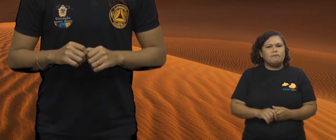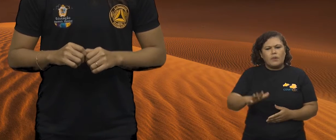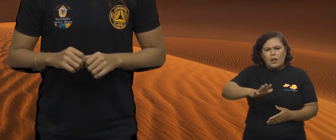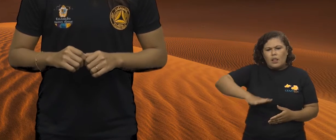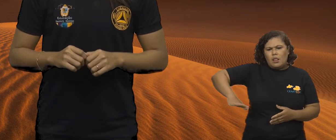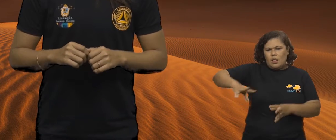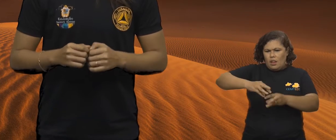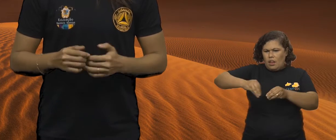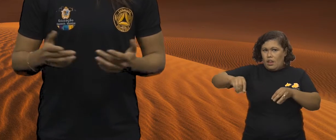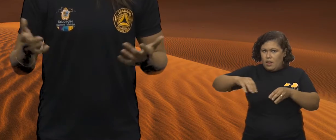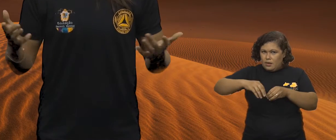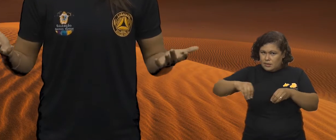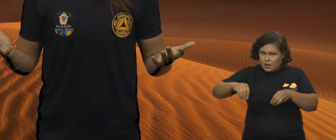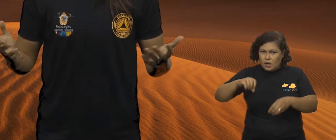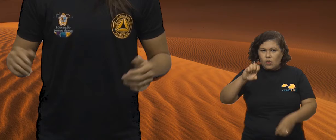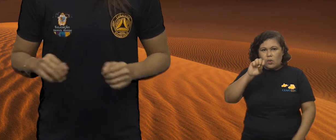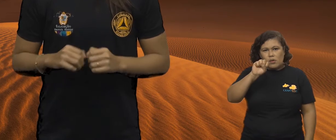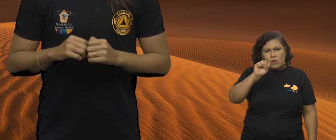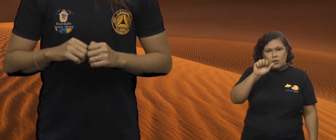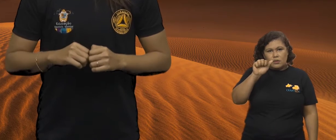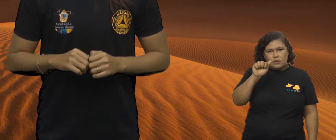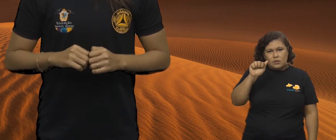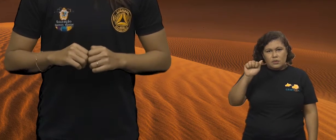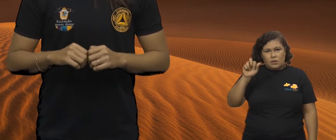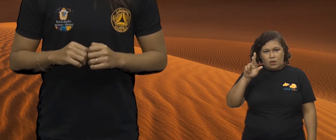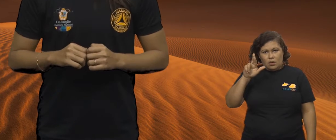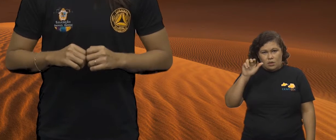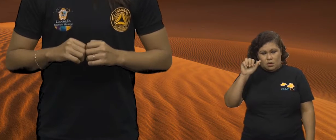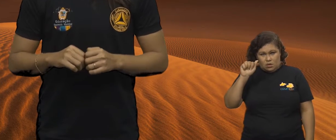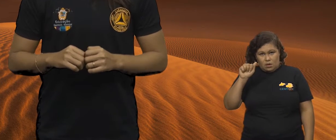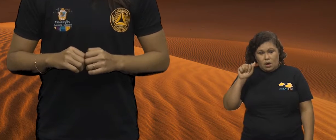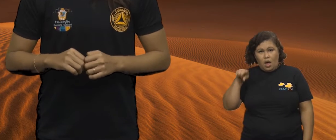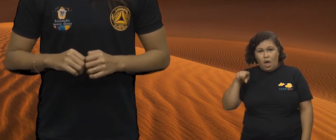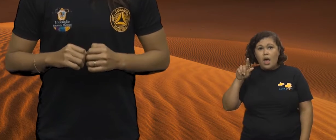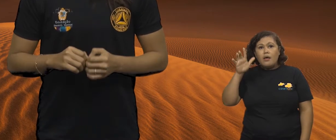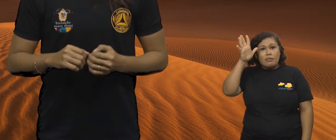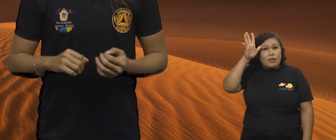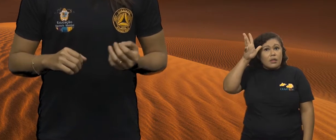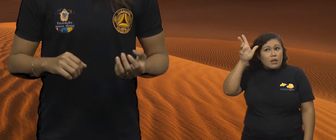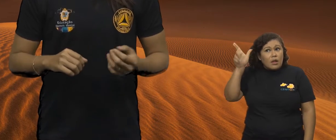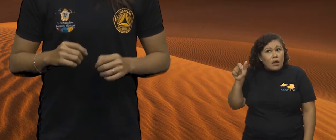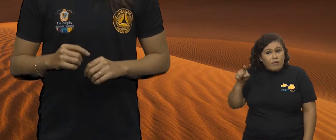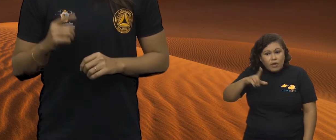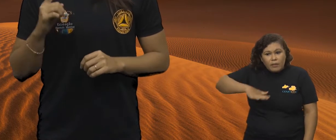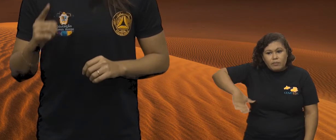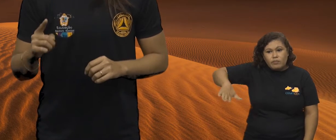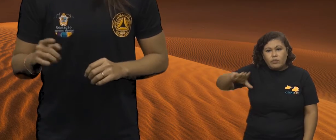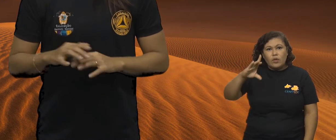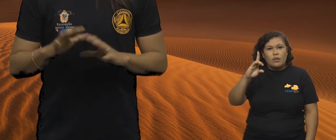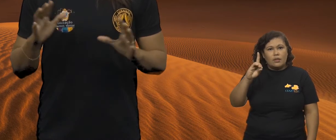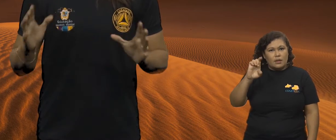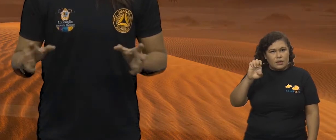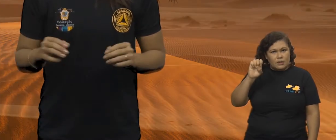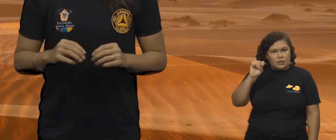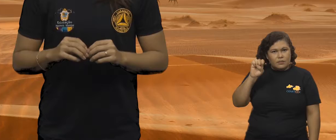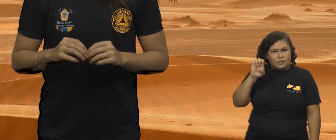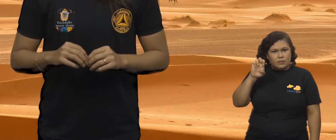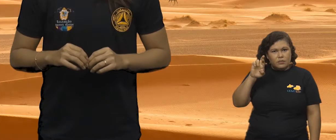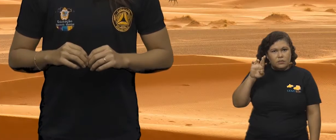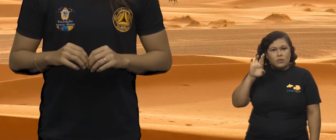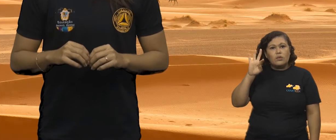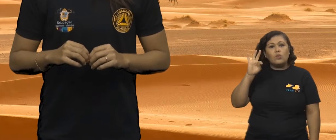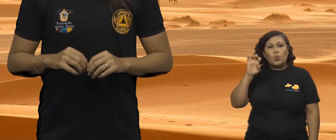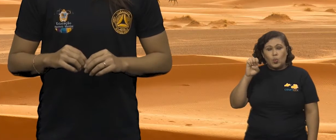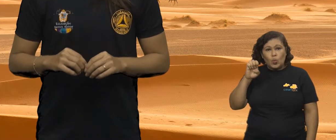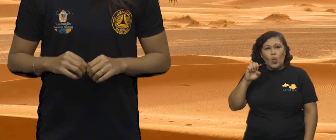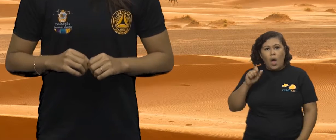do Saara é um dos maiores do mundo. Localizado no norte do continente, o deserto ocupa mais de 1/3 do território africano